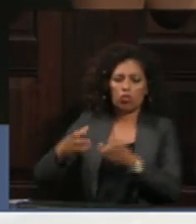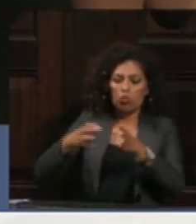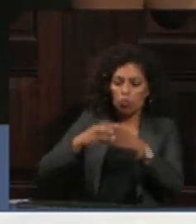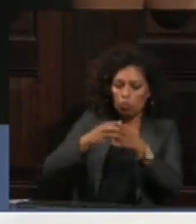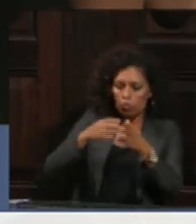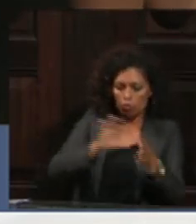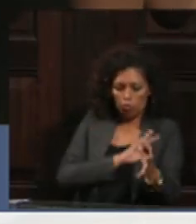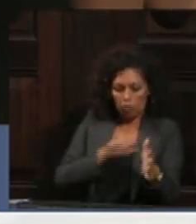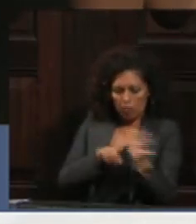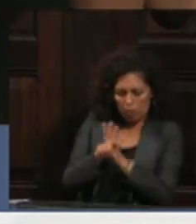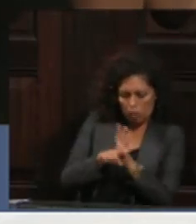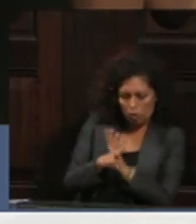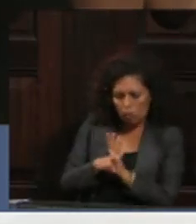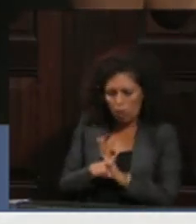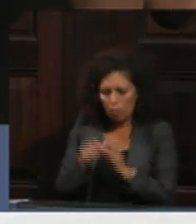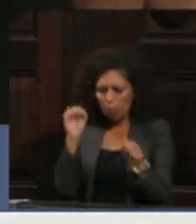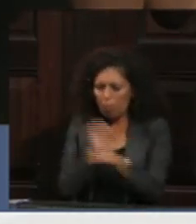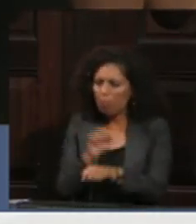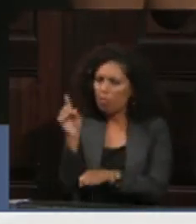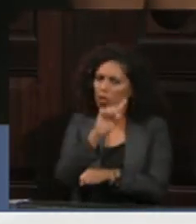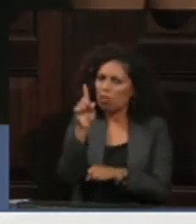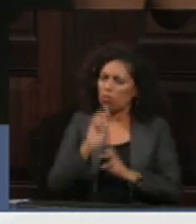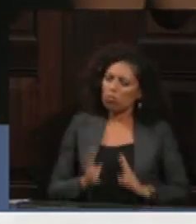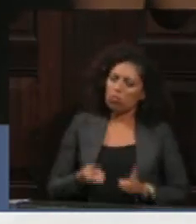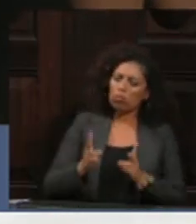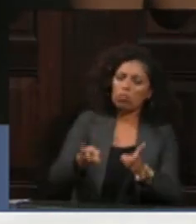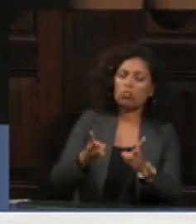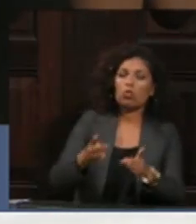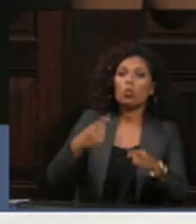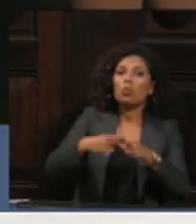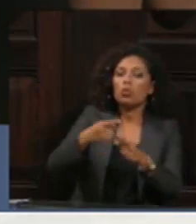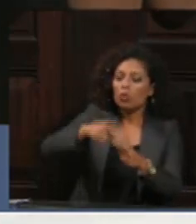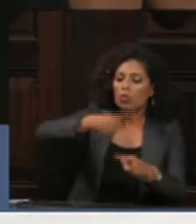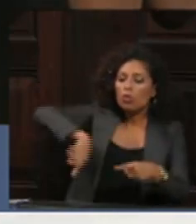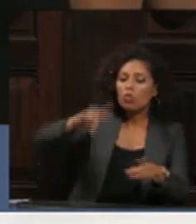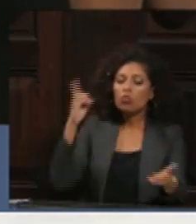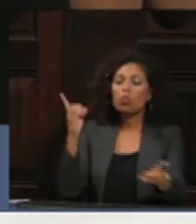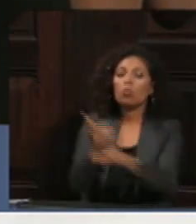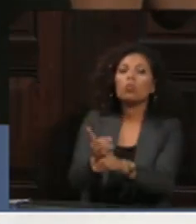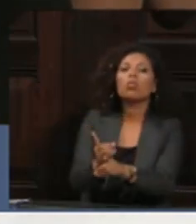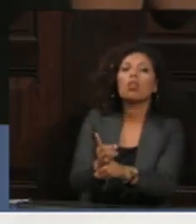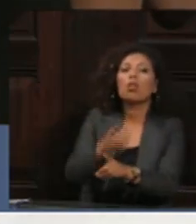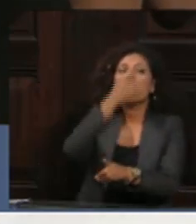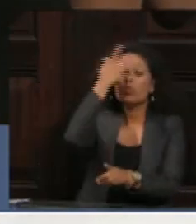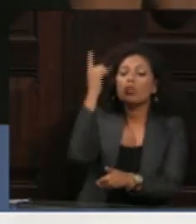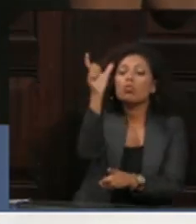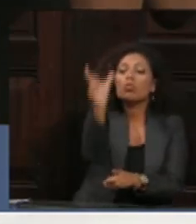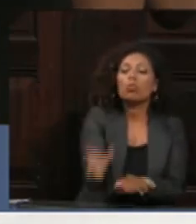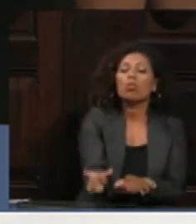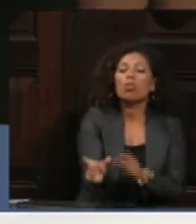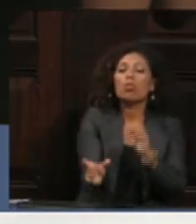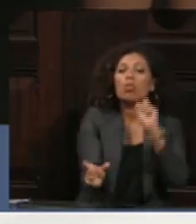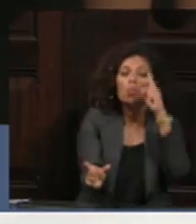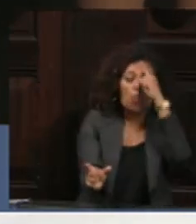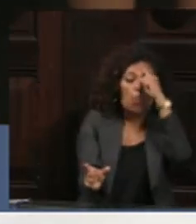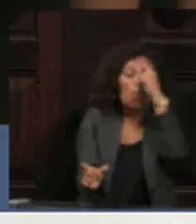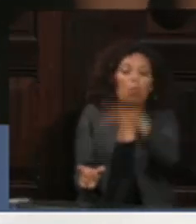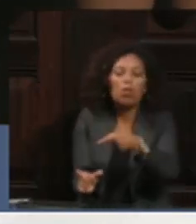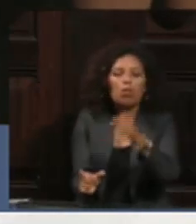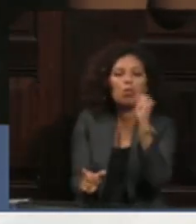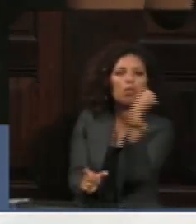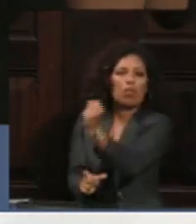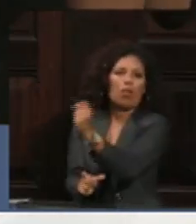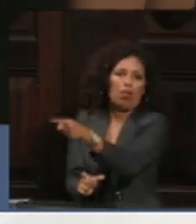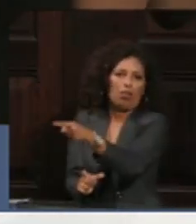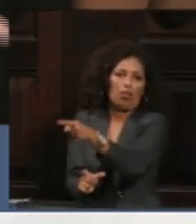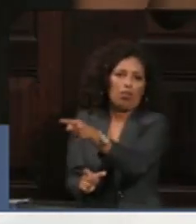investigações continuem ocorrendo para a gente chegar, enfim, em quem mandou matar a Marielle. Uma pessoa